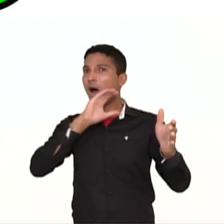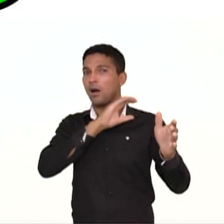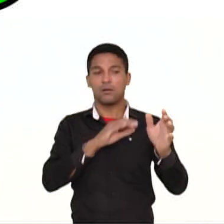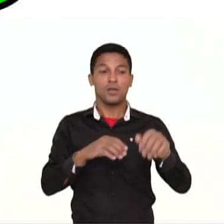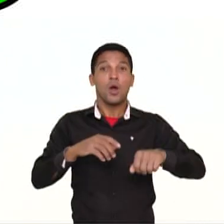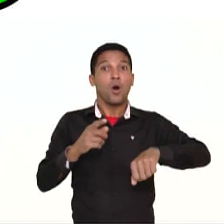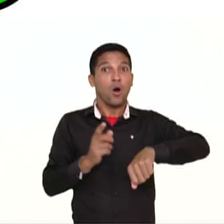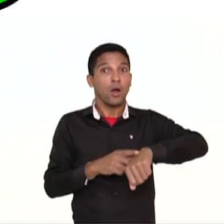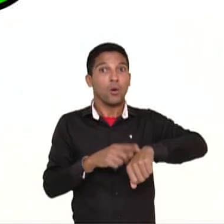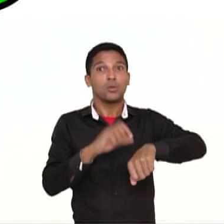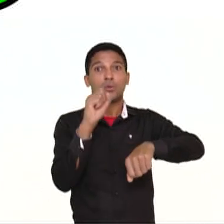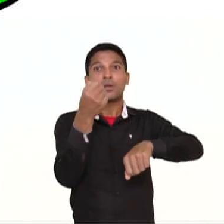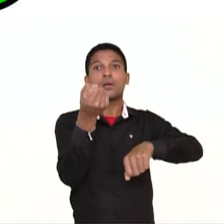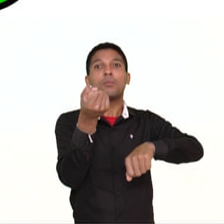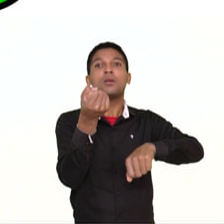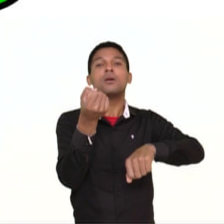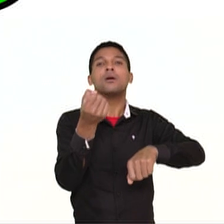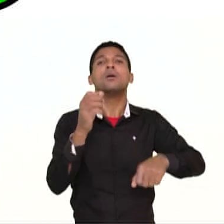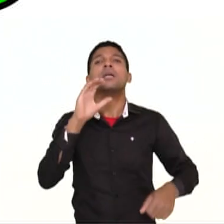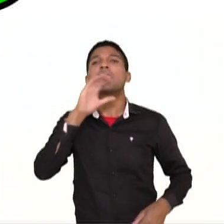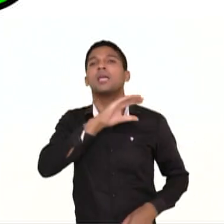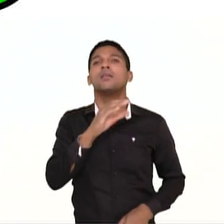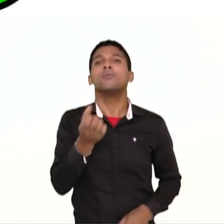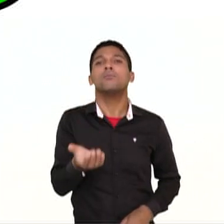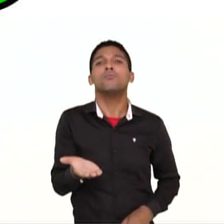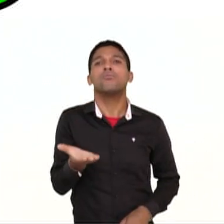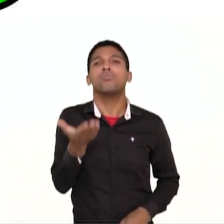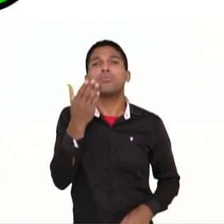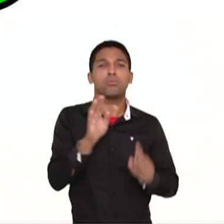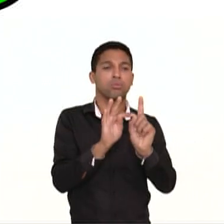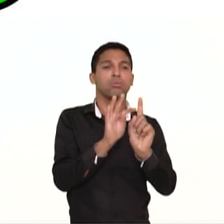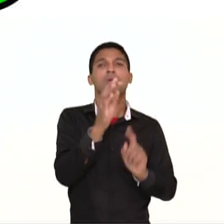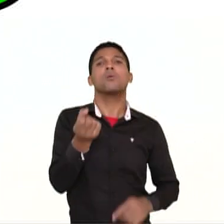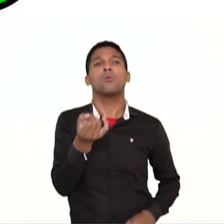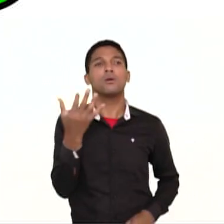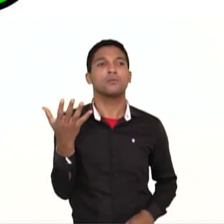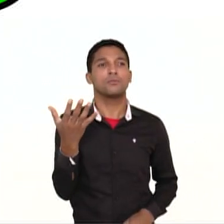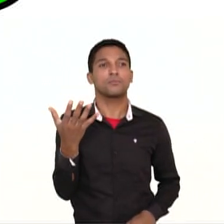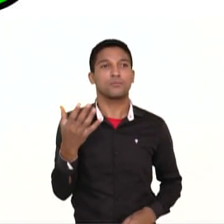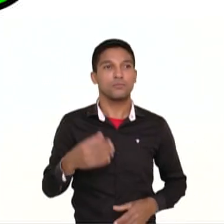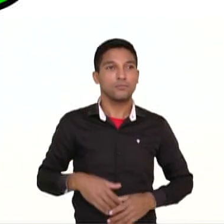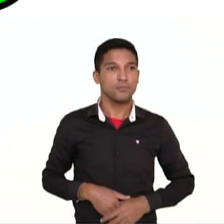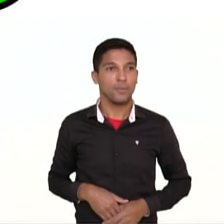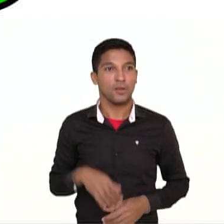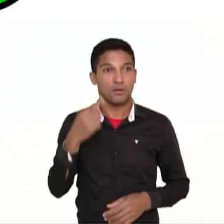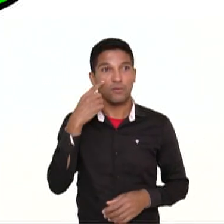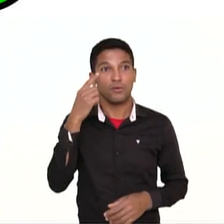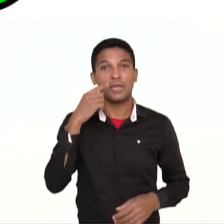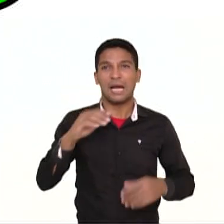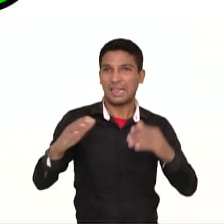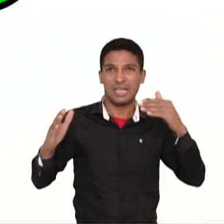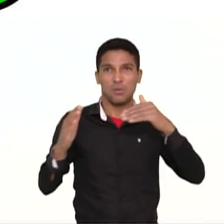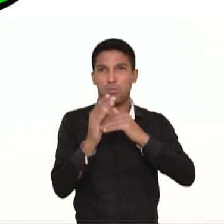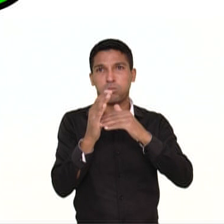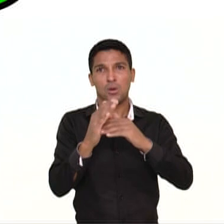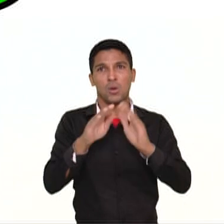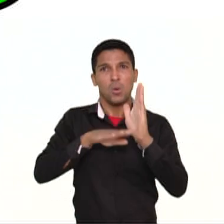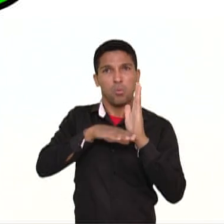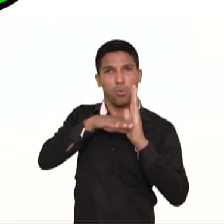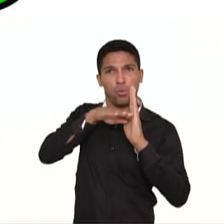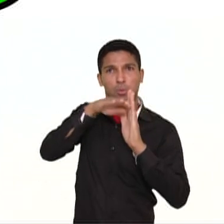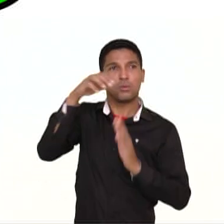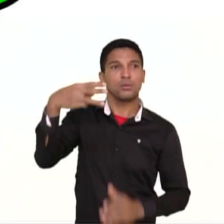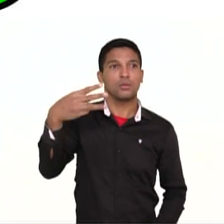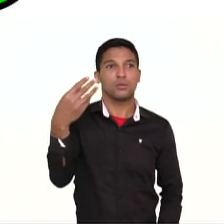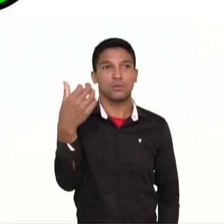a 36 graus Celsius? Nem vou dar muitas dicas, né? Já fizemos 3. Vou deixar esse por conta de vocês, eu volto já com